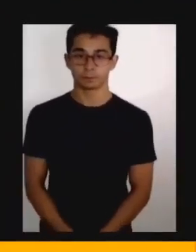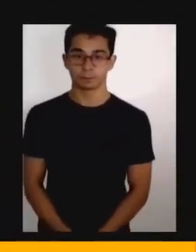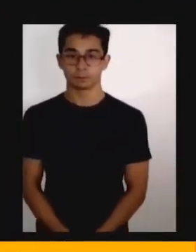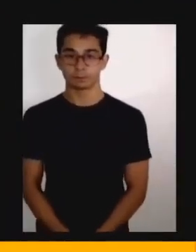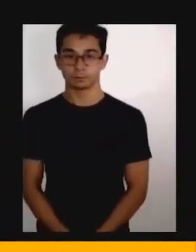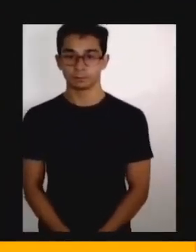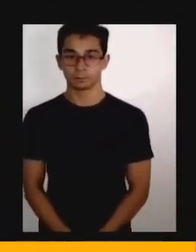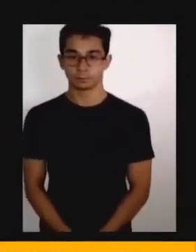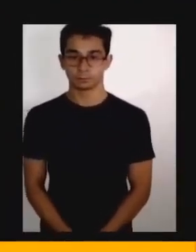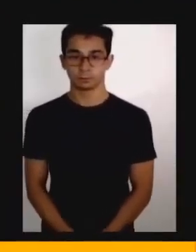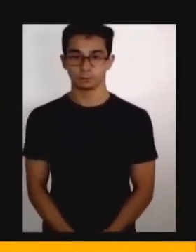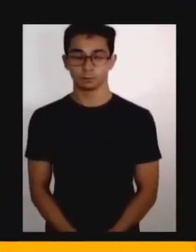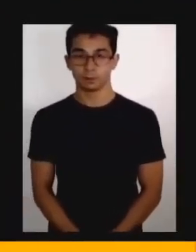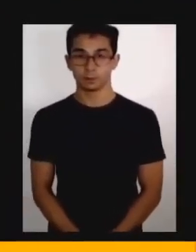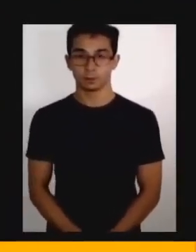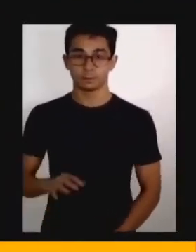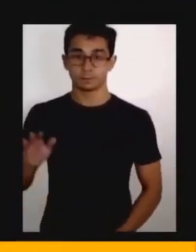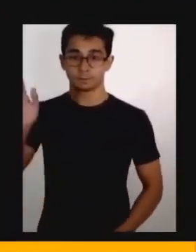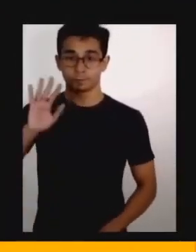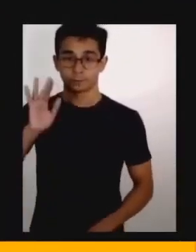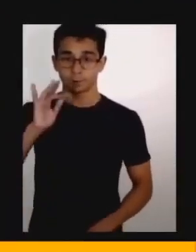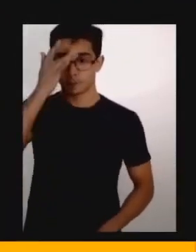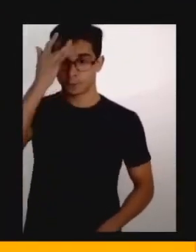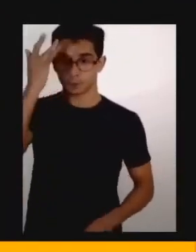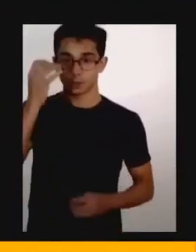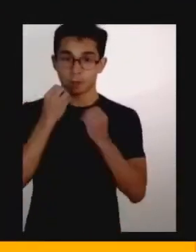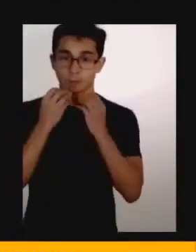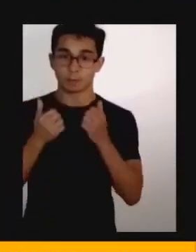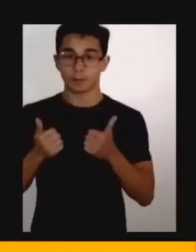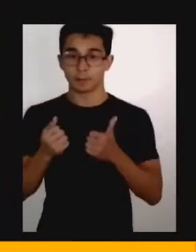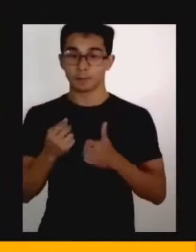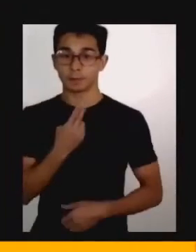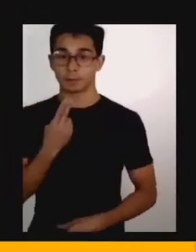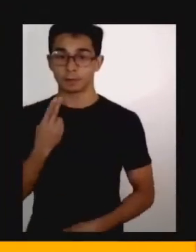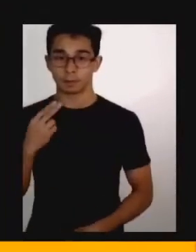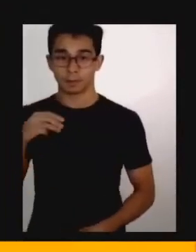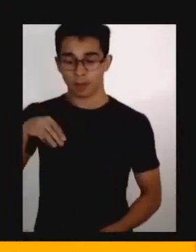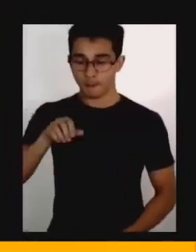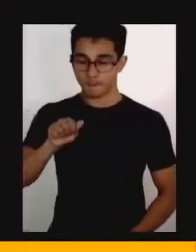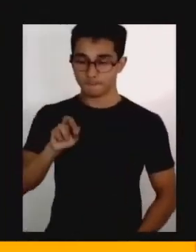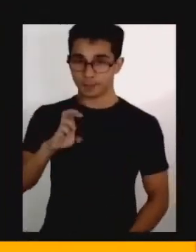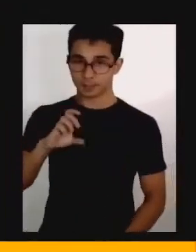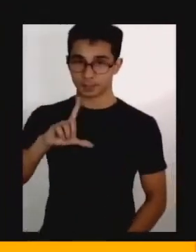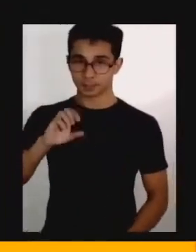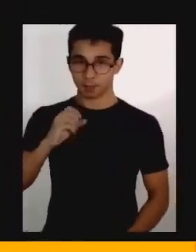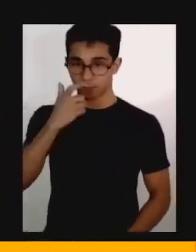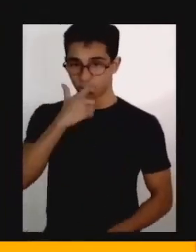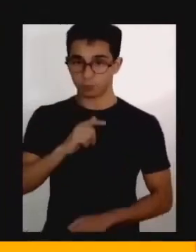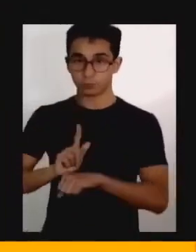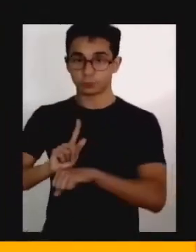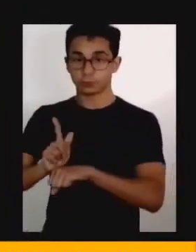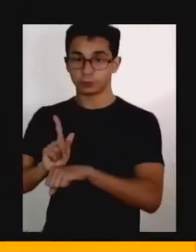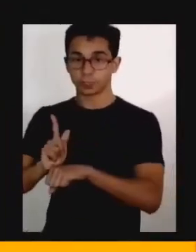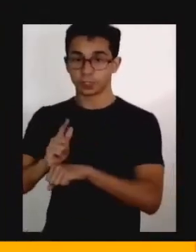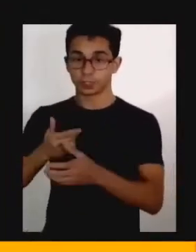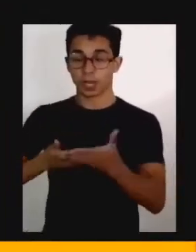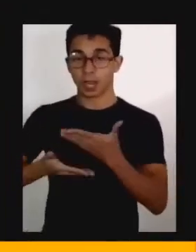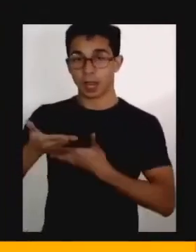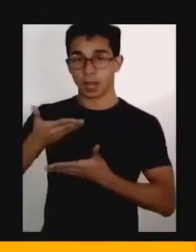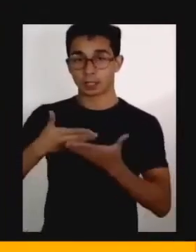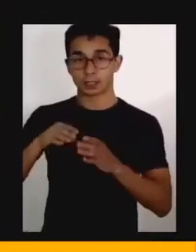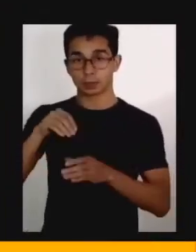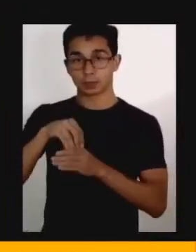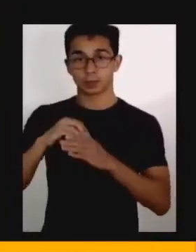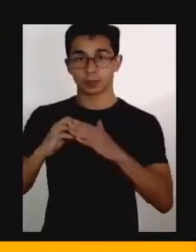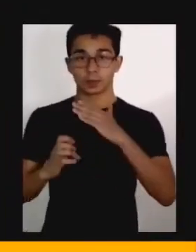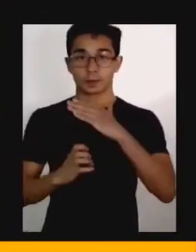Oi, pessoal, tudo bem? Eu sou Marcel Della Barba, sou gerente sênior de relações públicas da Samsung, trabalho no